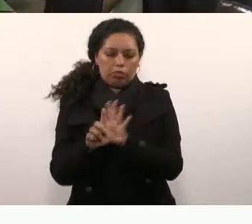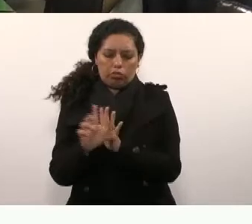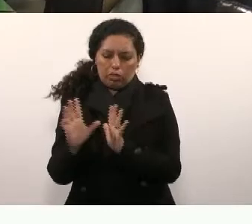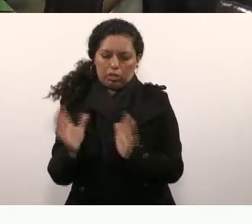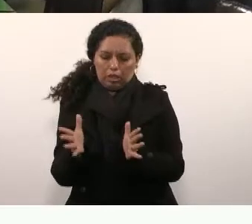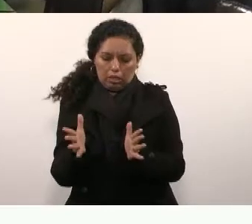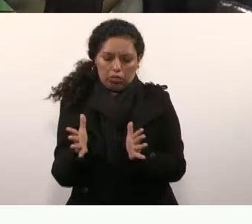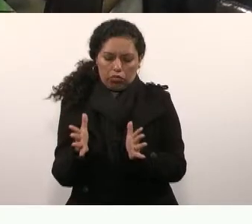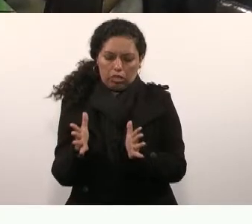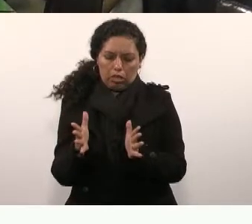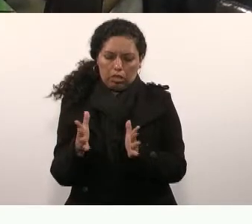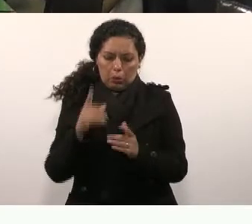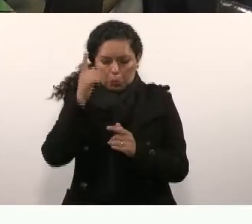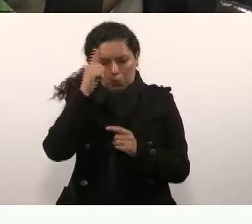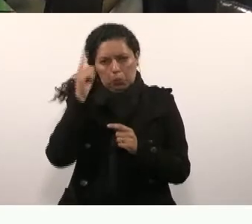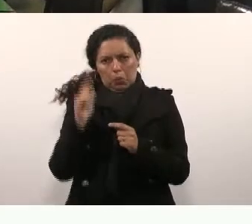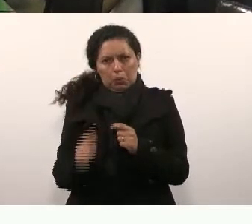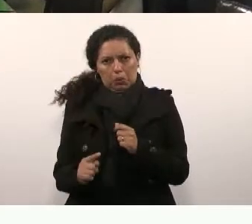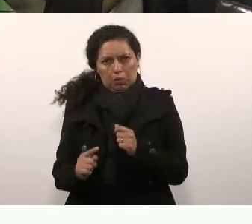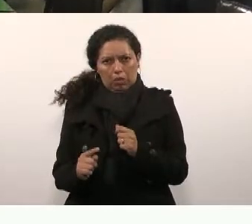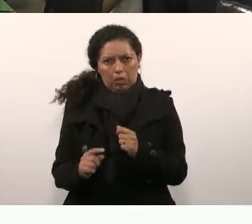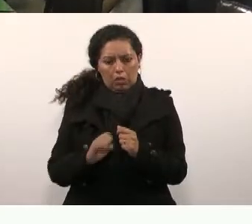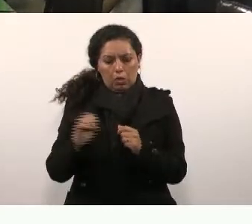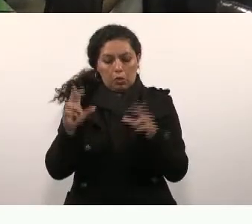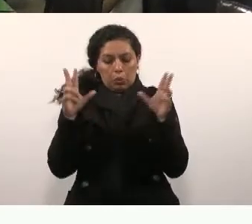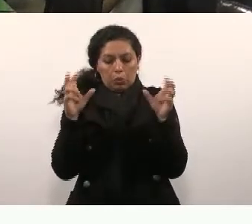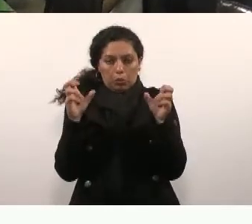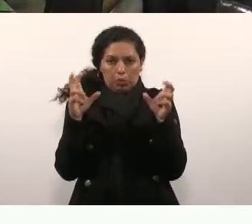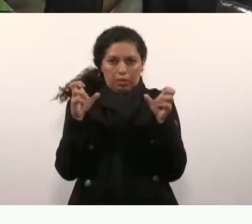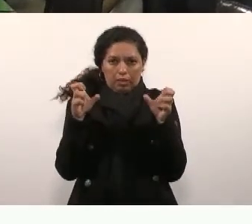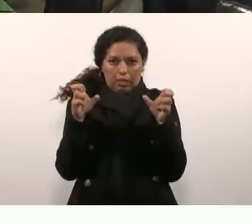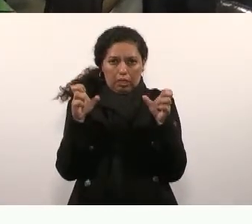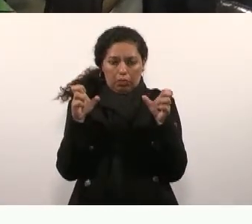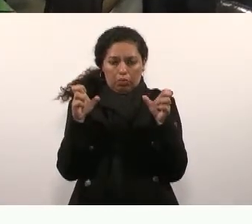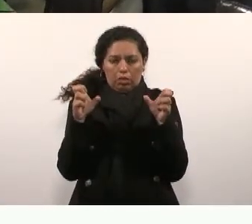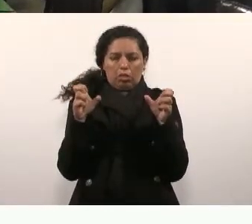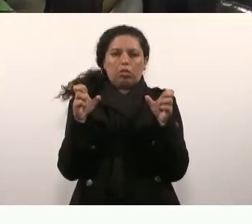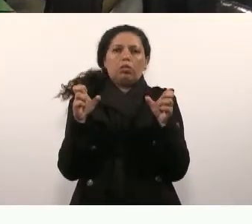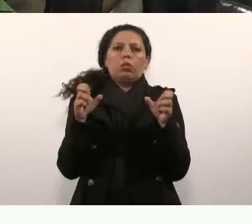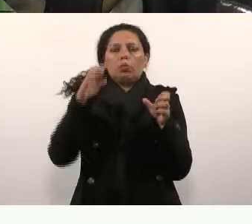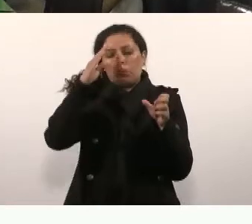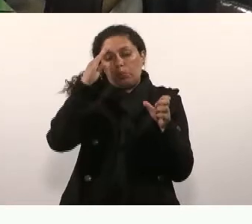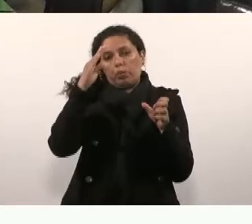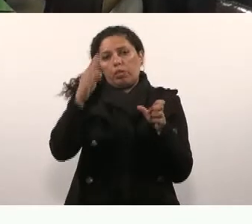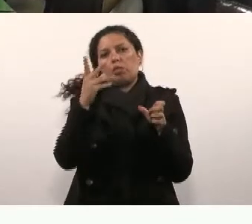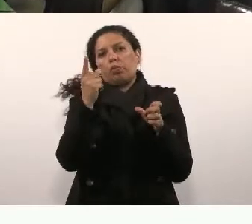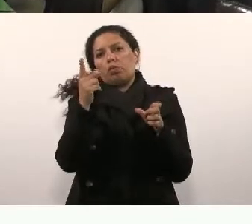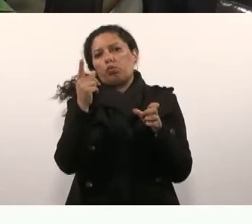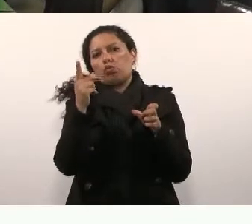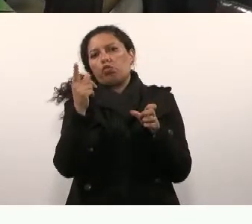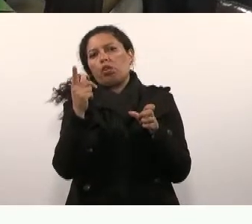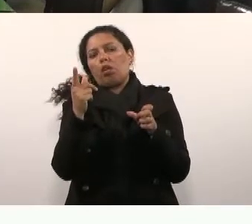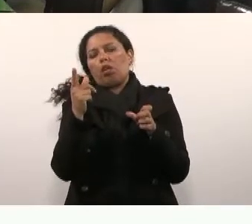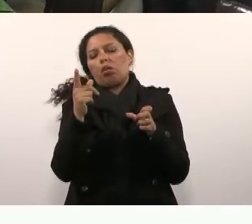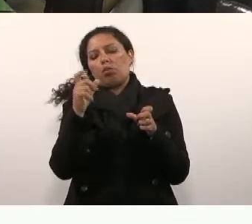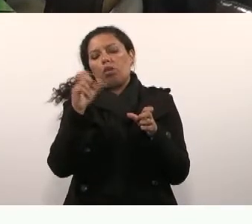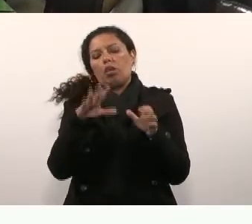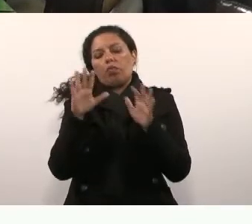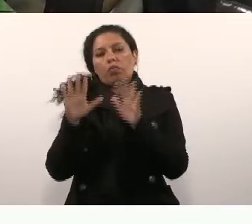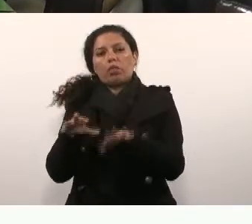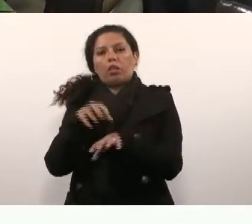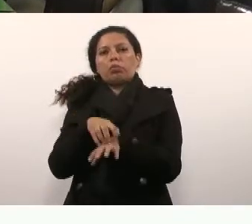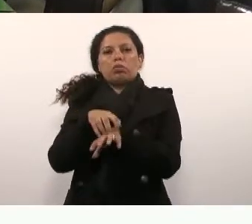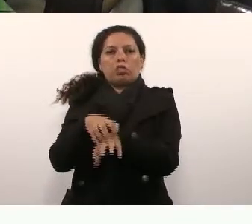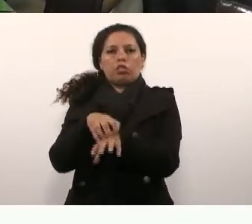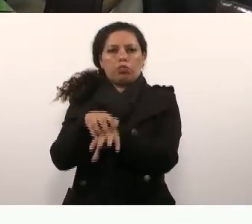falei com o deputado Valdec, eu não sei se o assunto central, que é o recurso ficar para um fundo público, né, ficar